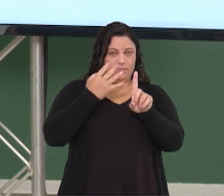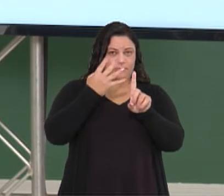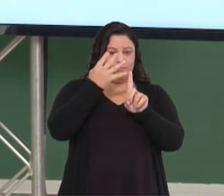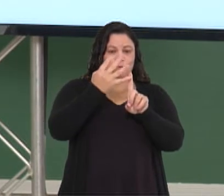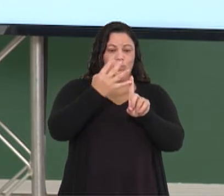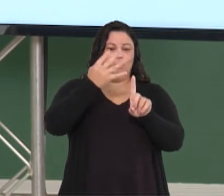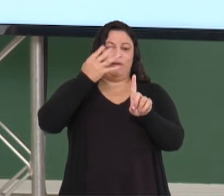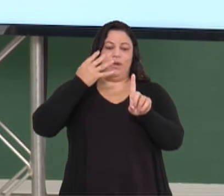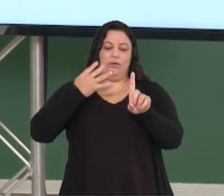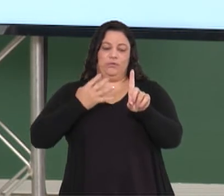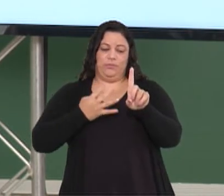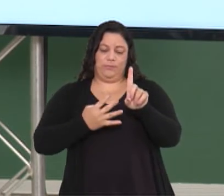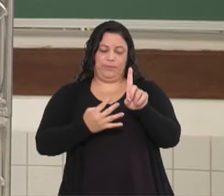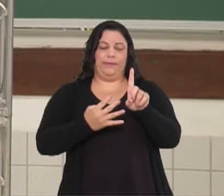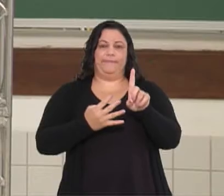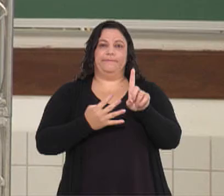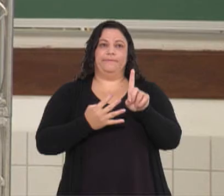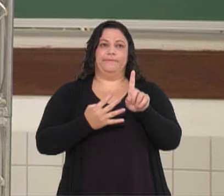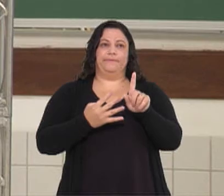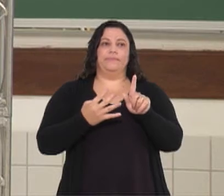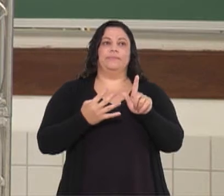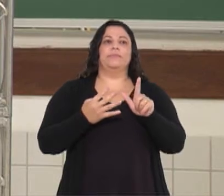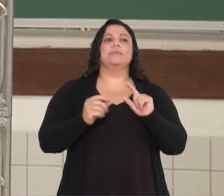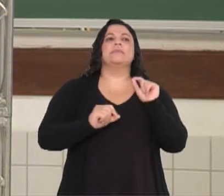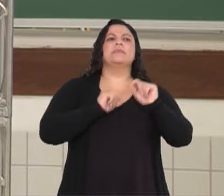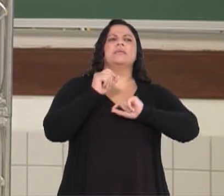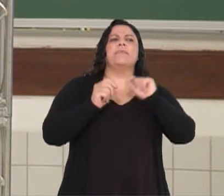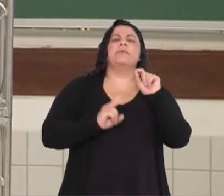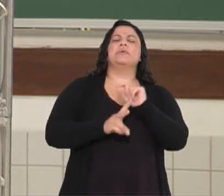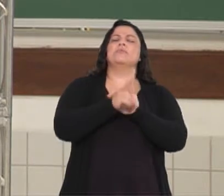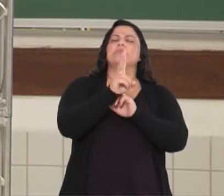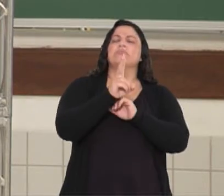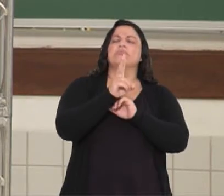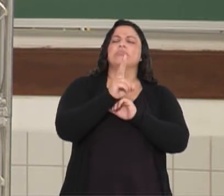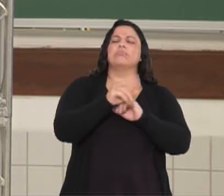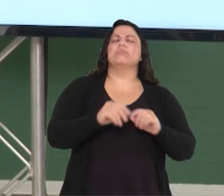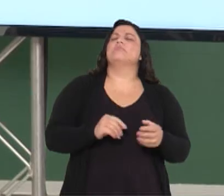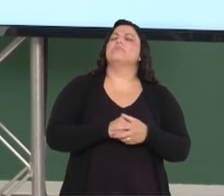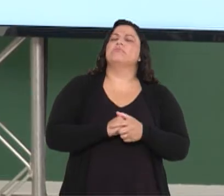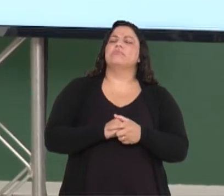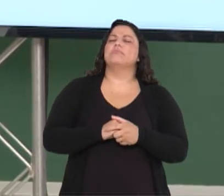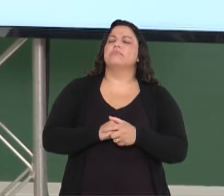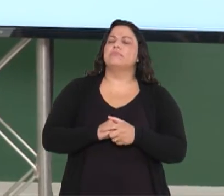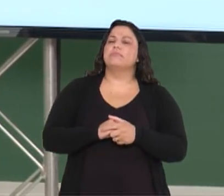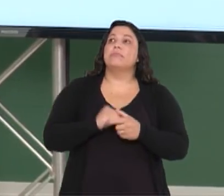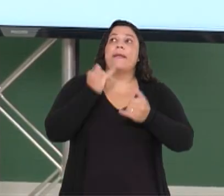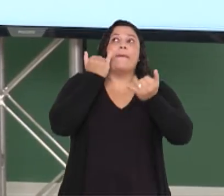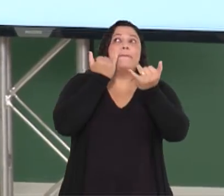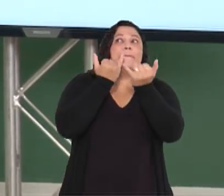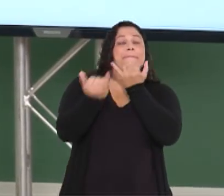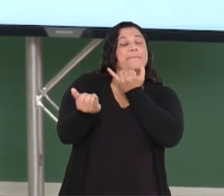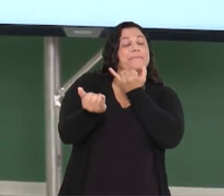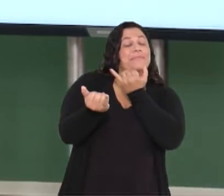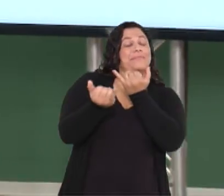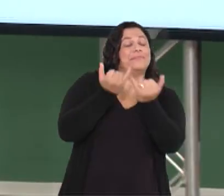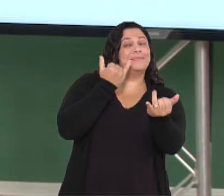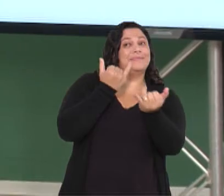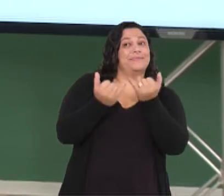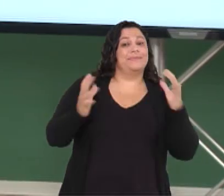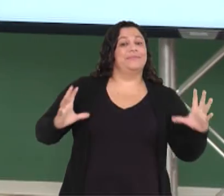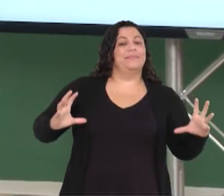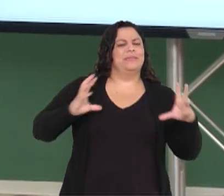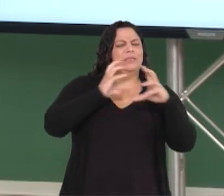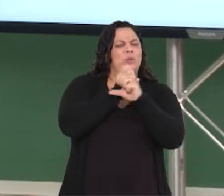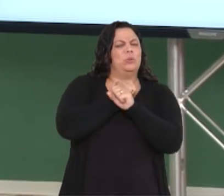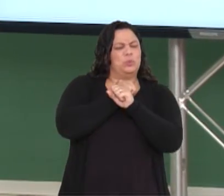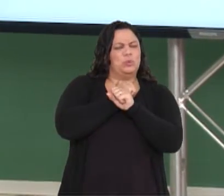Raiz, coeficientes, repetiu. Vamos à frente. E depois disso, o que eu faço, professor? Agora vem um parecido até com a soma de fração, a